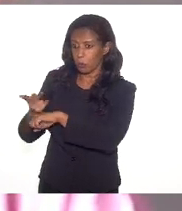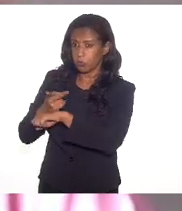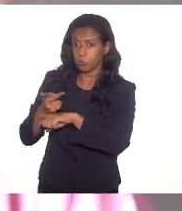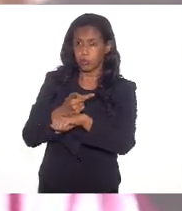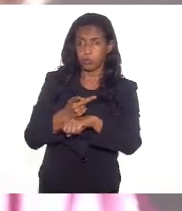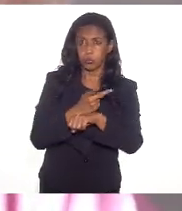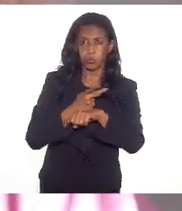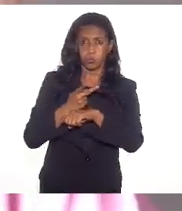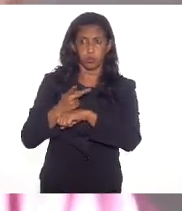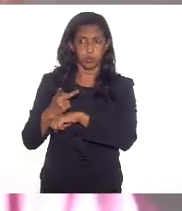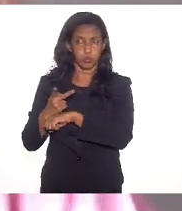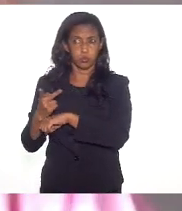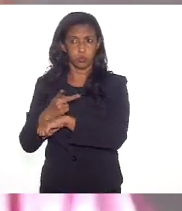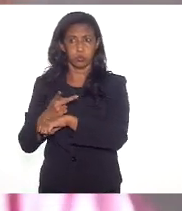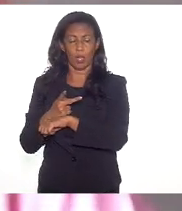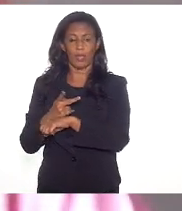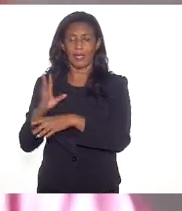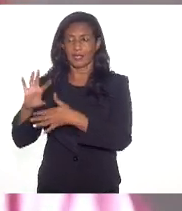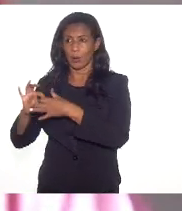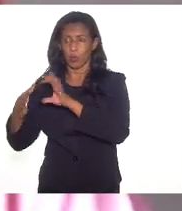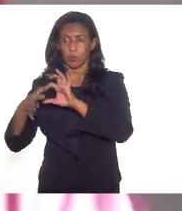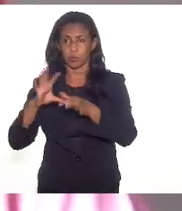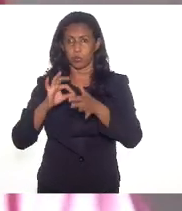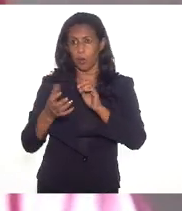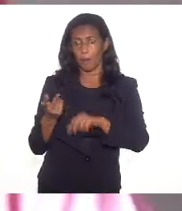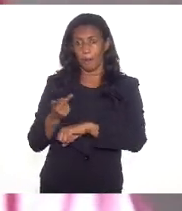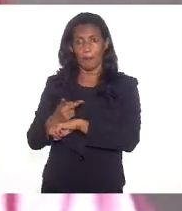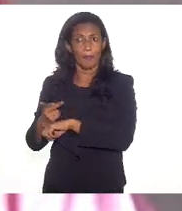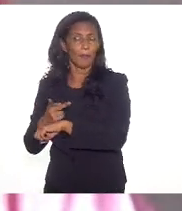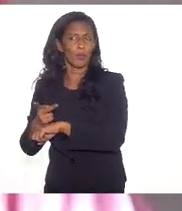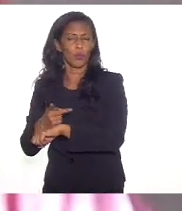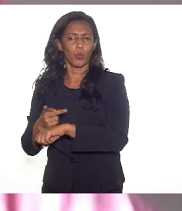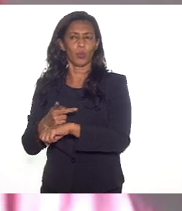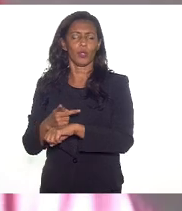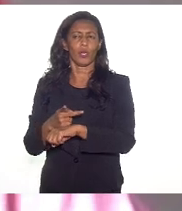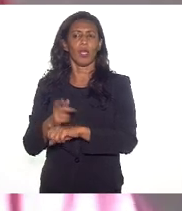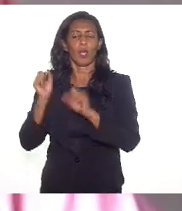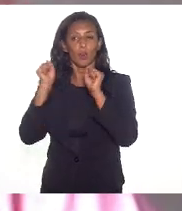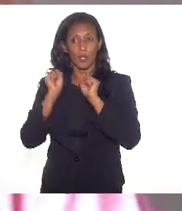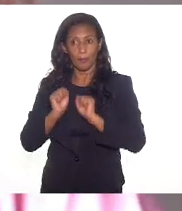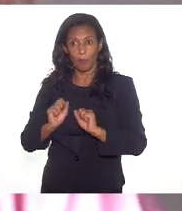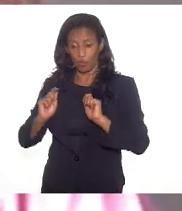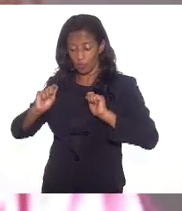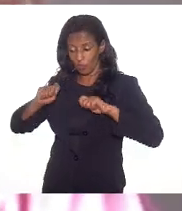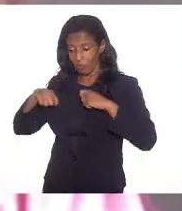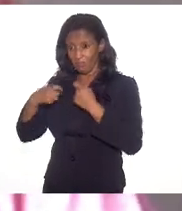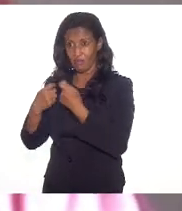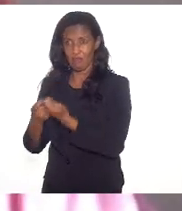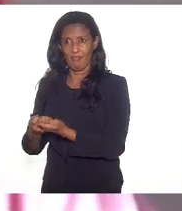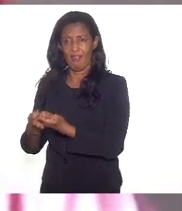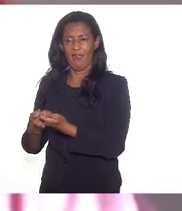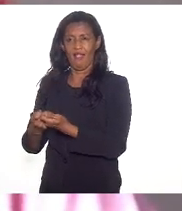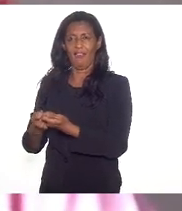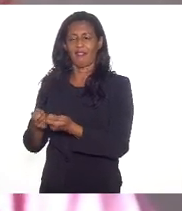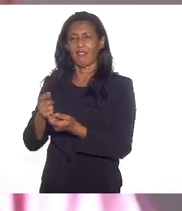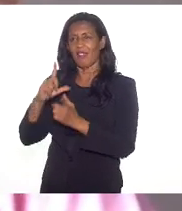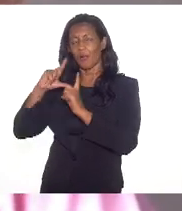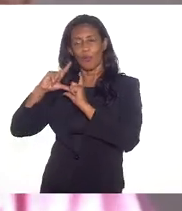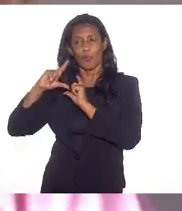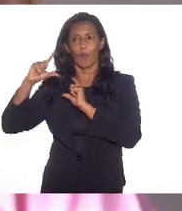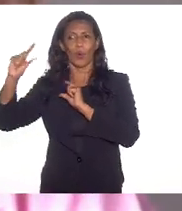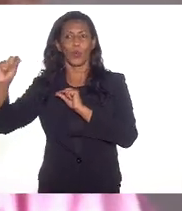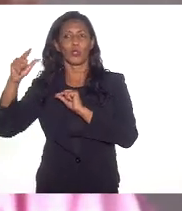essa construção de rede para a procura dessas crianças é o que efetivamente pode garantir que elas não sejam deslocadas para